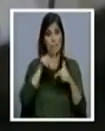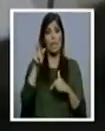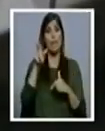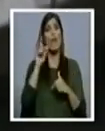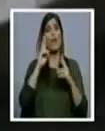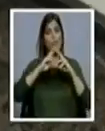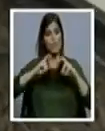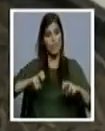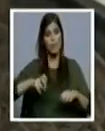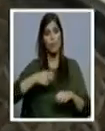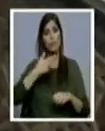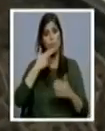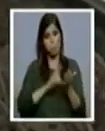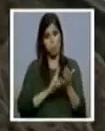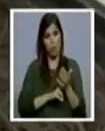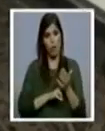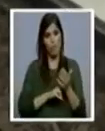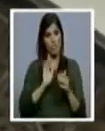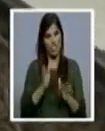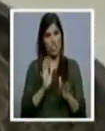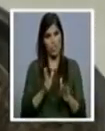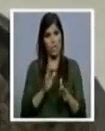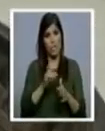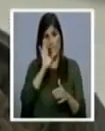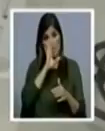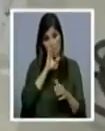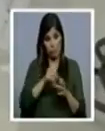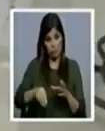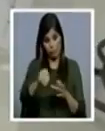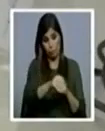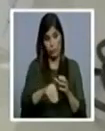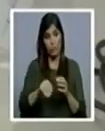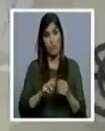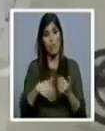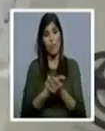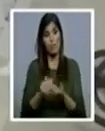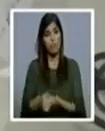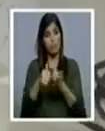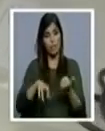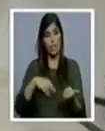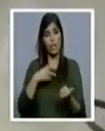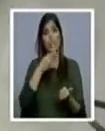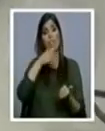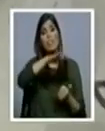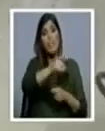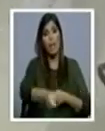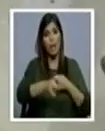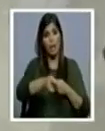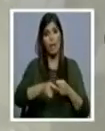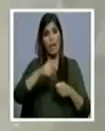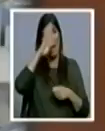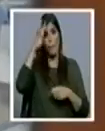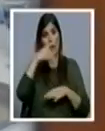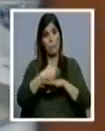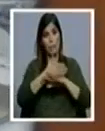investigadores já conseguiram provar que a aplicação do composto em terrenos mineiros reabilita os solos. Em Braga, o Departamento